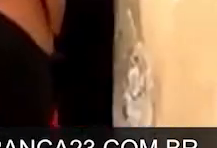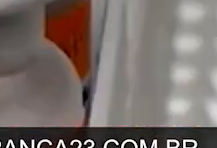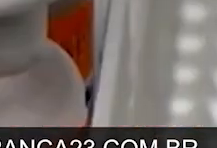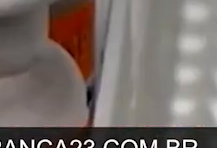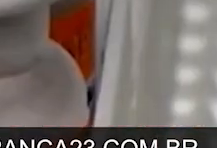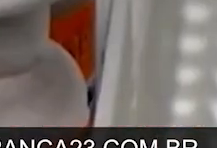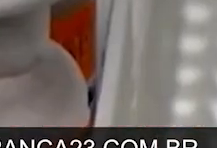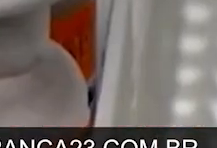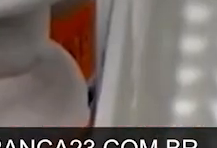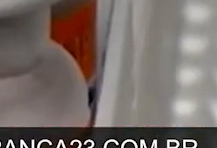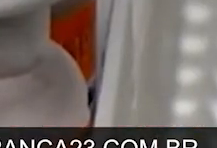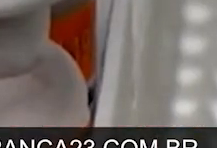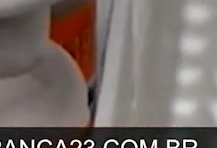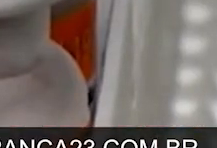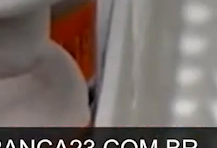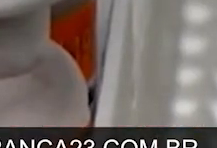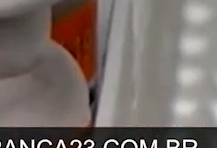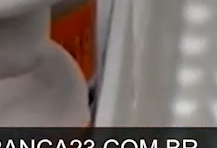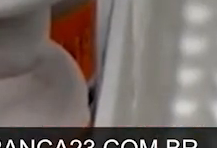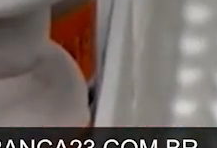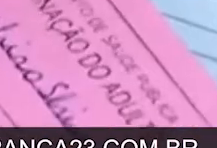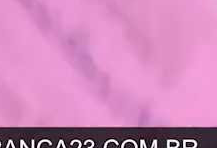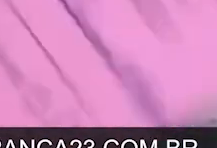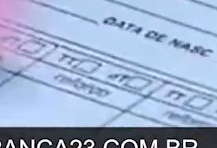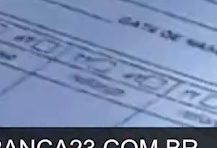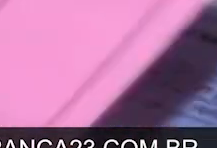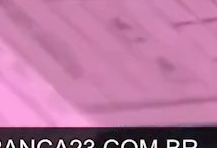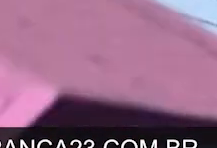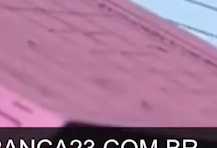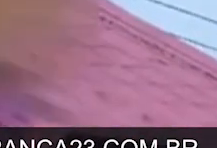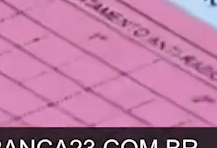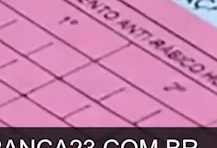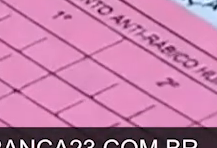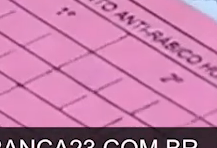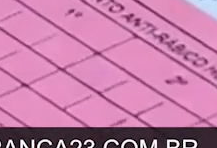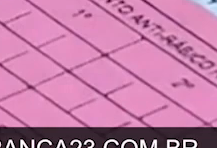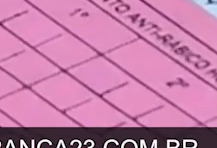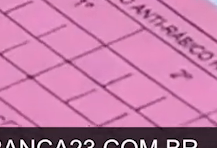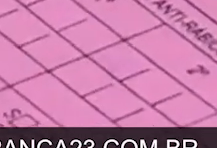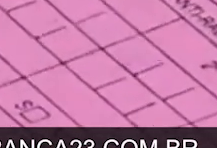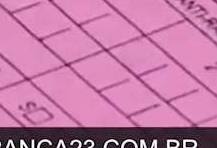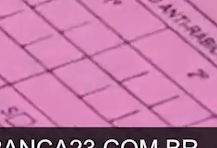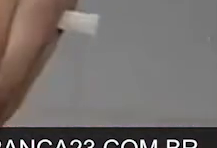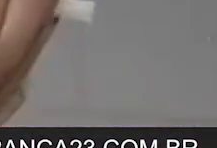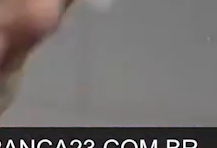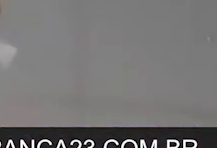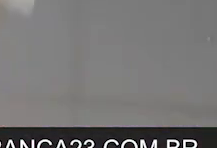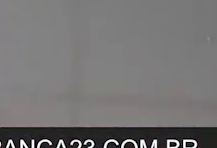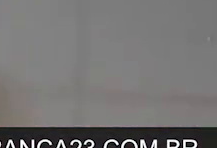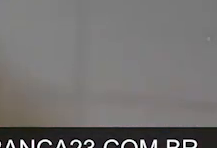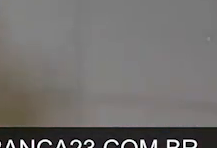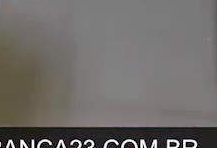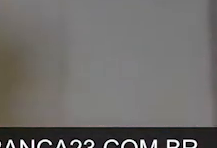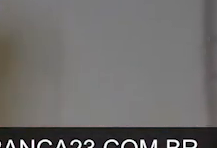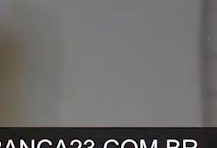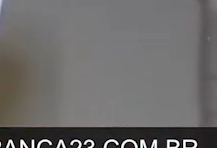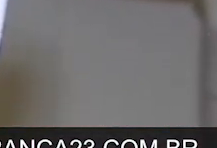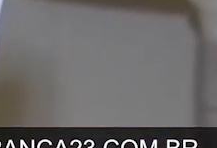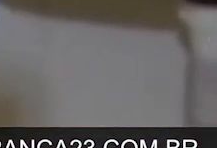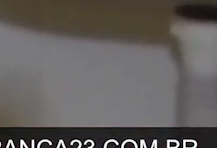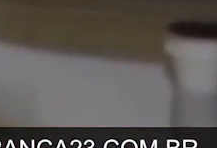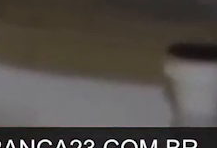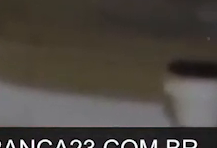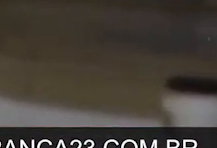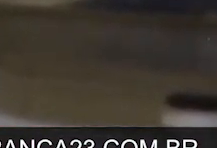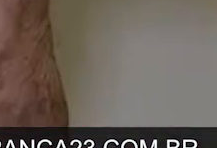O governo federal já definiu o calendário de vacinação, inclusive com a inclusão da vacina da Covid no